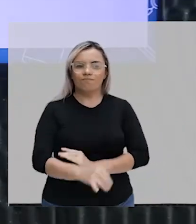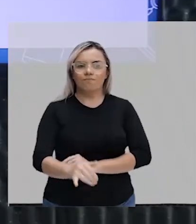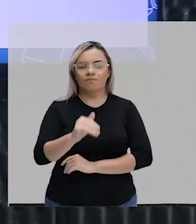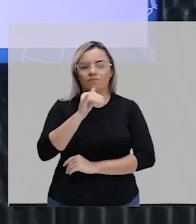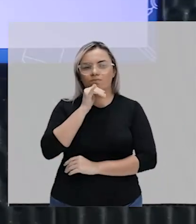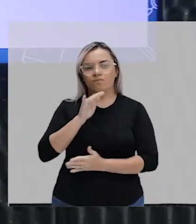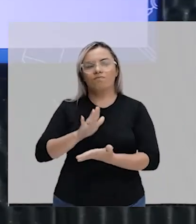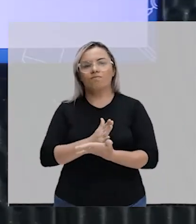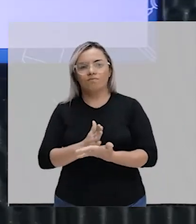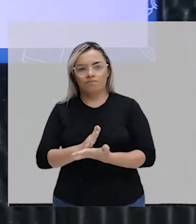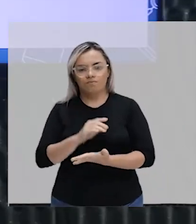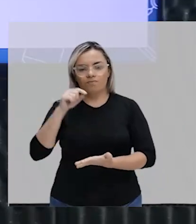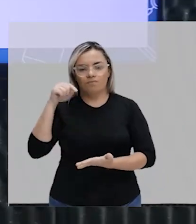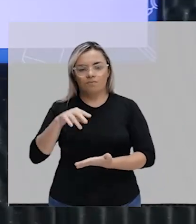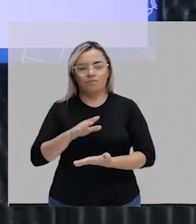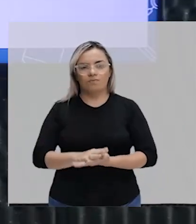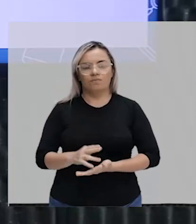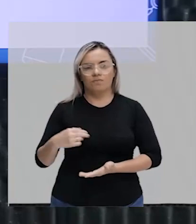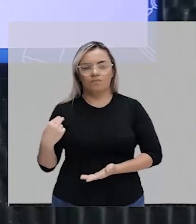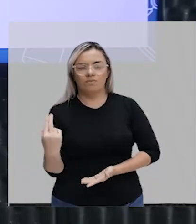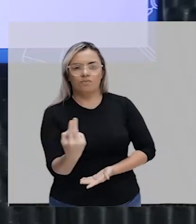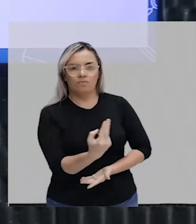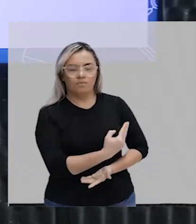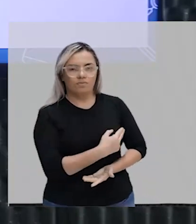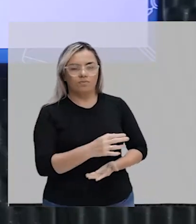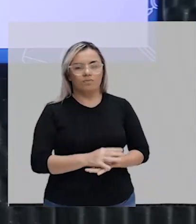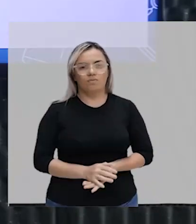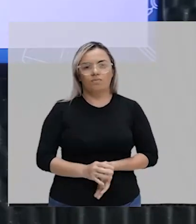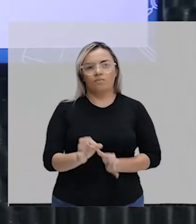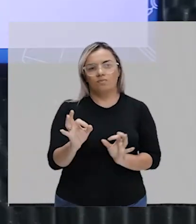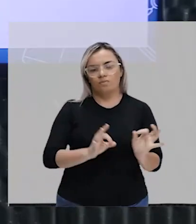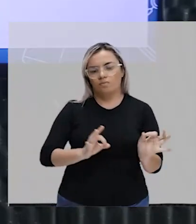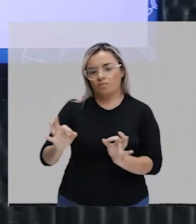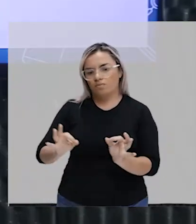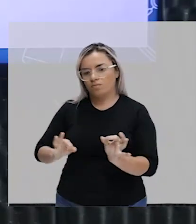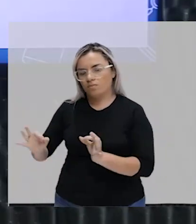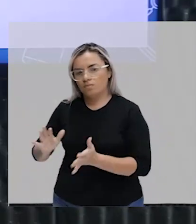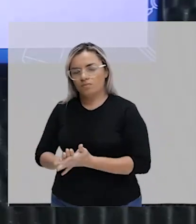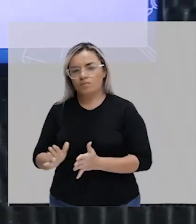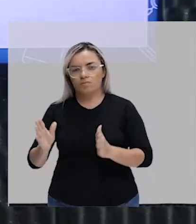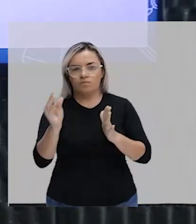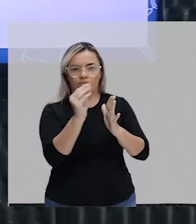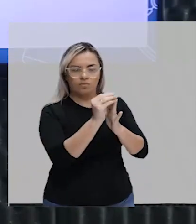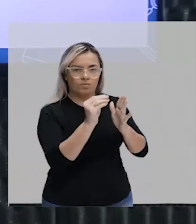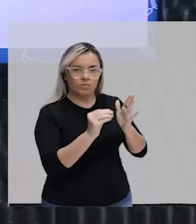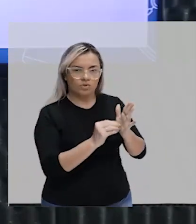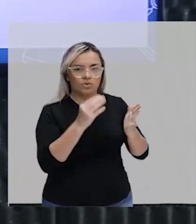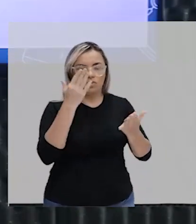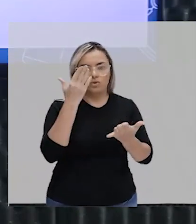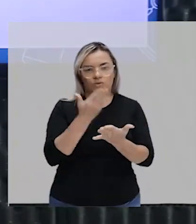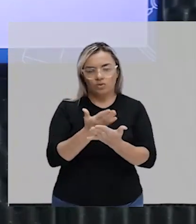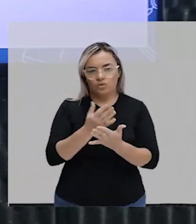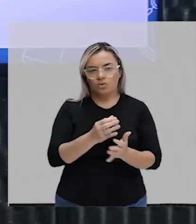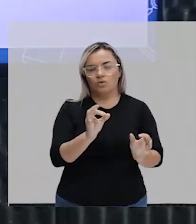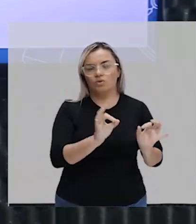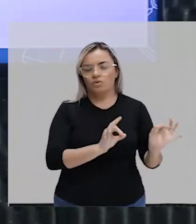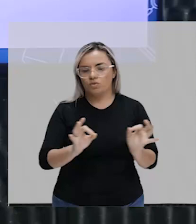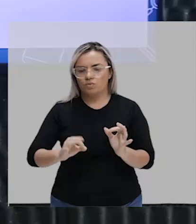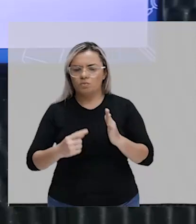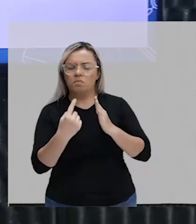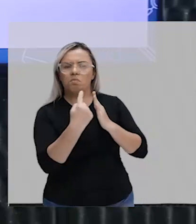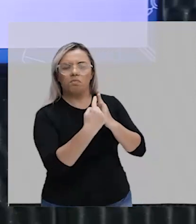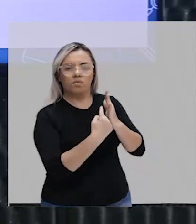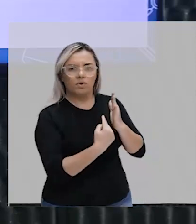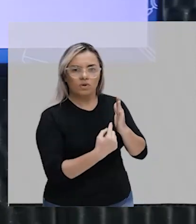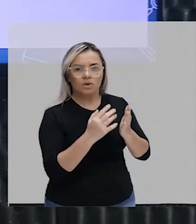Então, é esse o nosso esquema para a aula de hoje, nossa pauta para a aula de